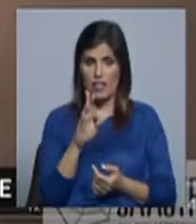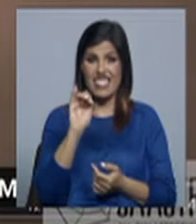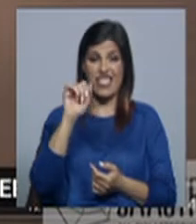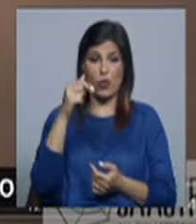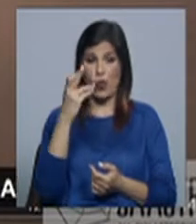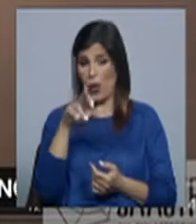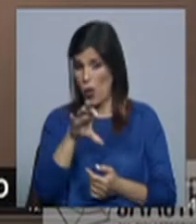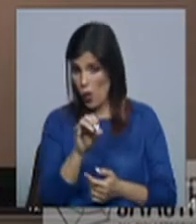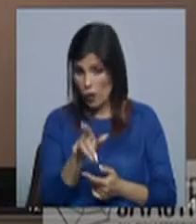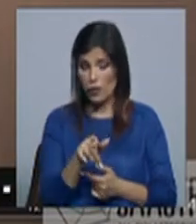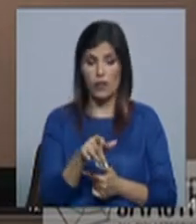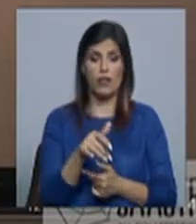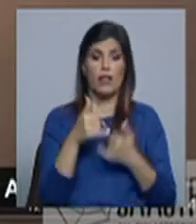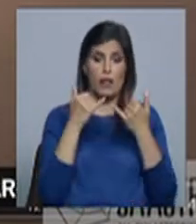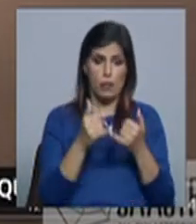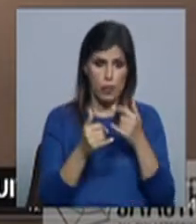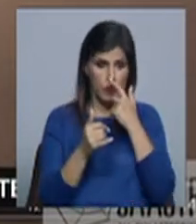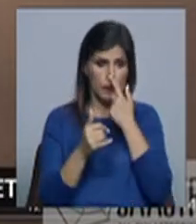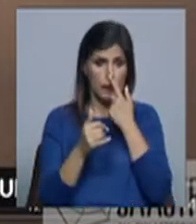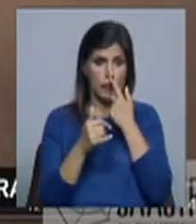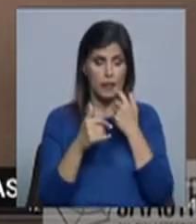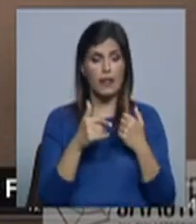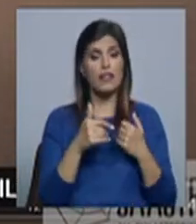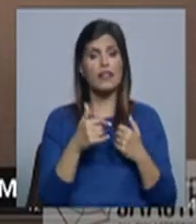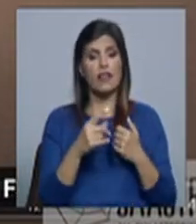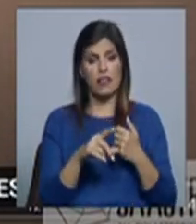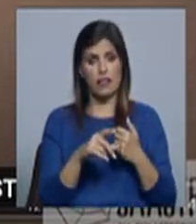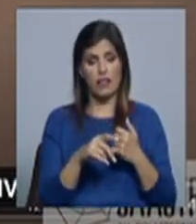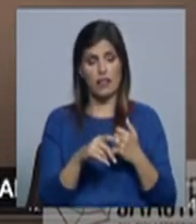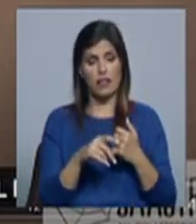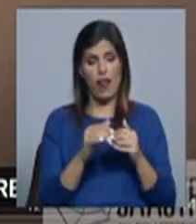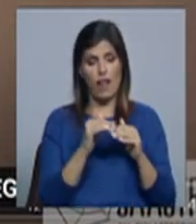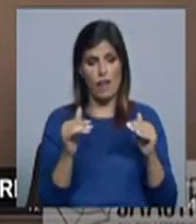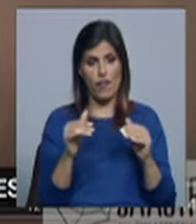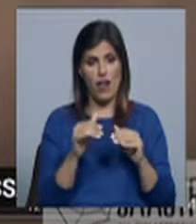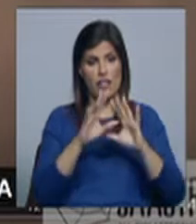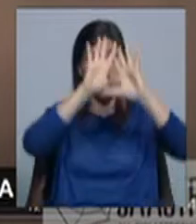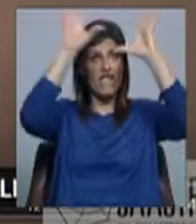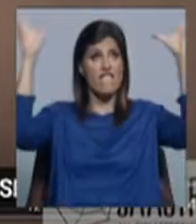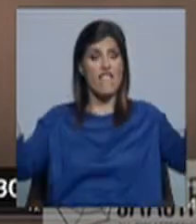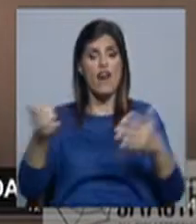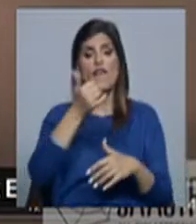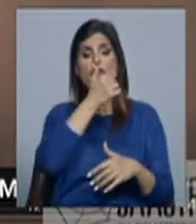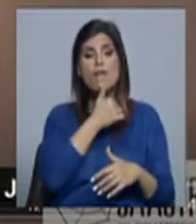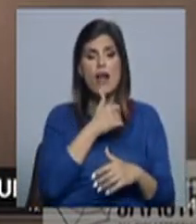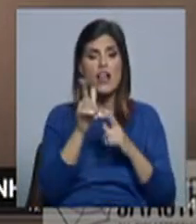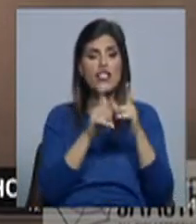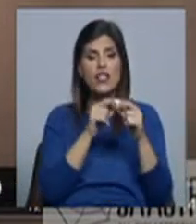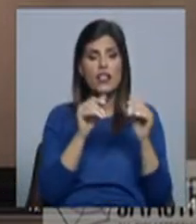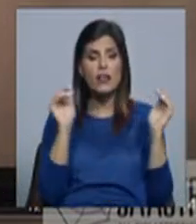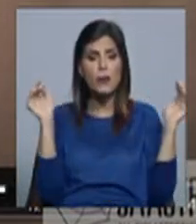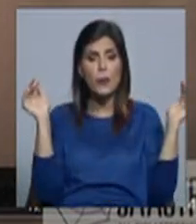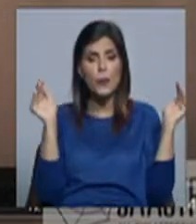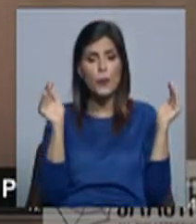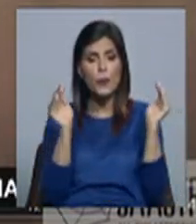portanto, depois de termos a fase da gigante vermelha, temos a fase em que a estrela volta a ficar cada vez mais